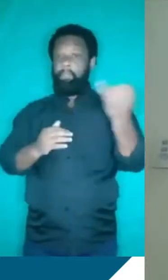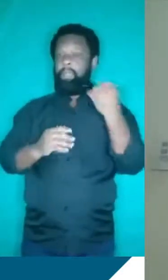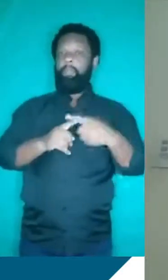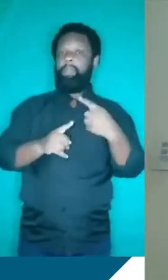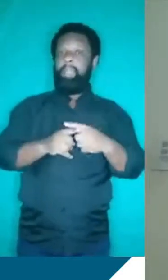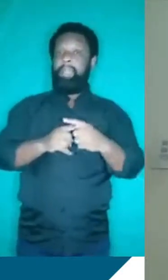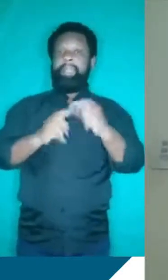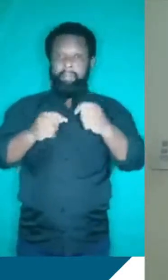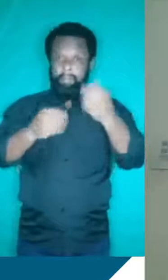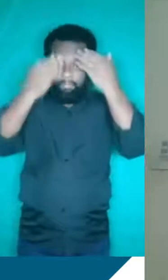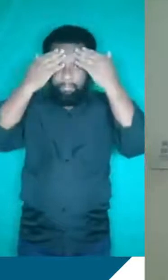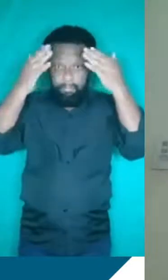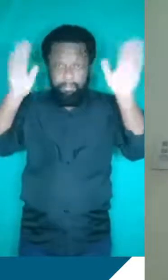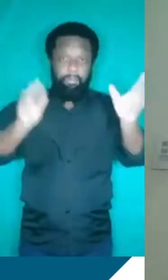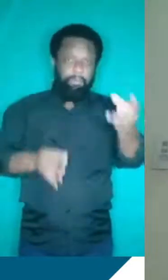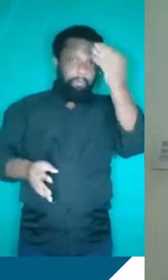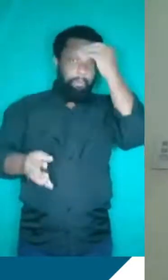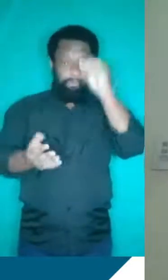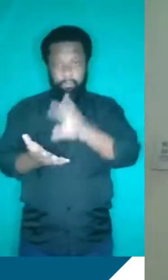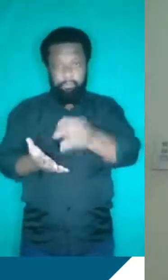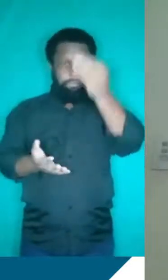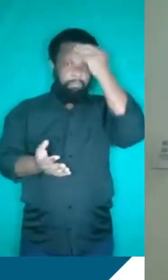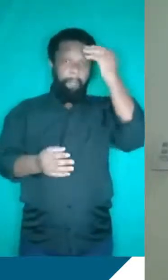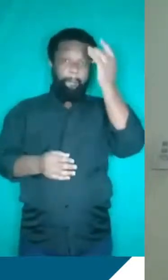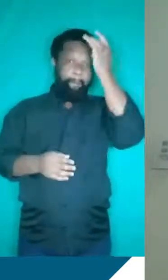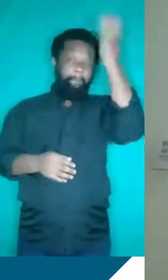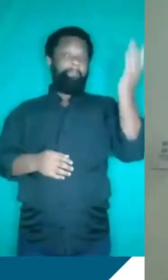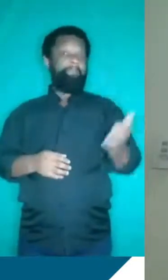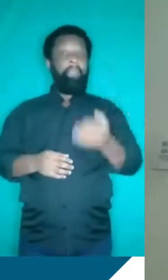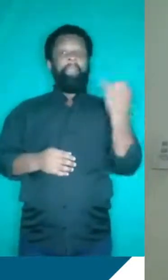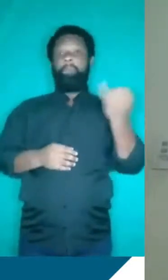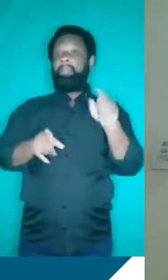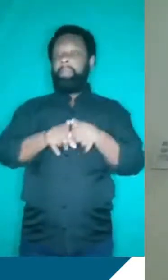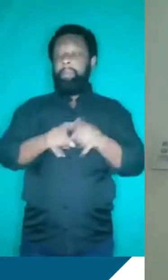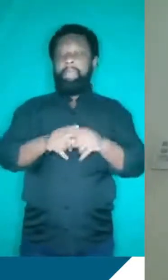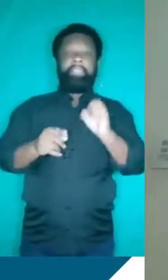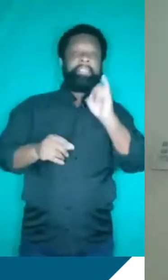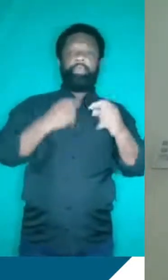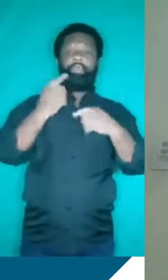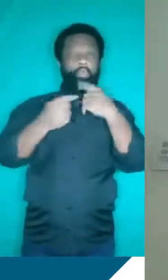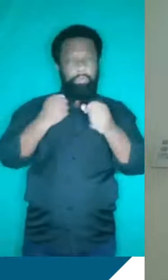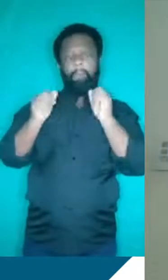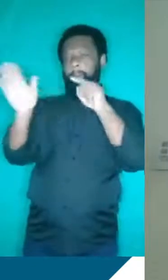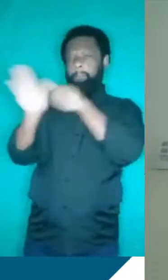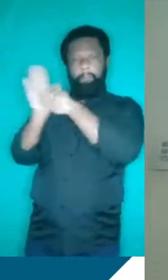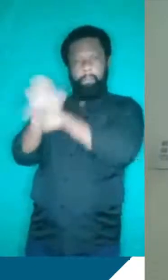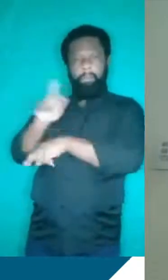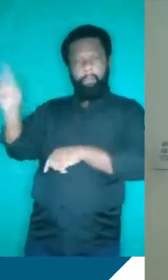forma vocês vão entender esse conteúdo de forma mais prática. É importante também que vocês tirem dúvidas com seus